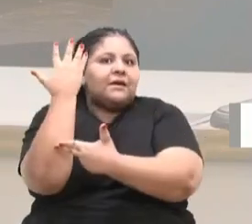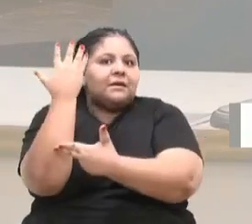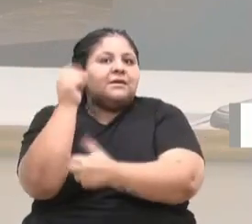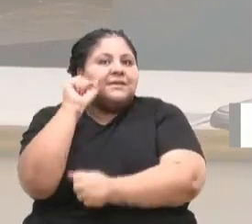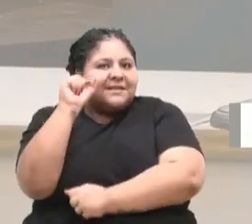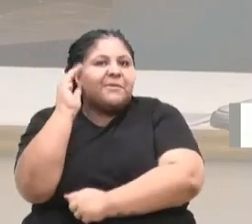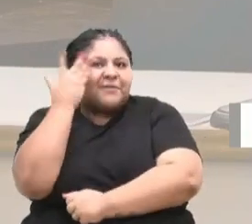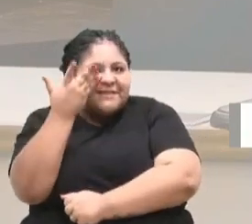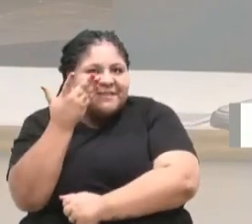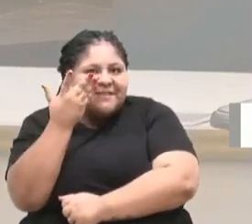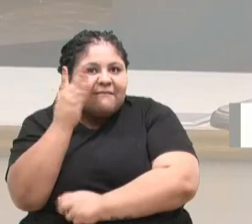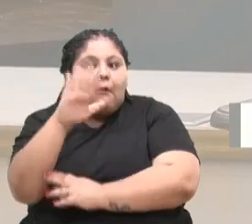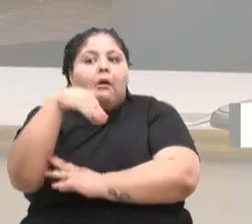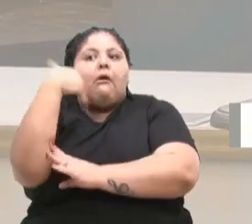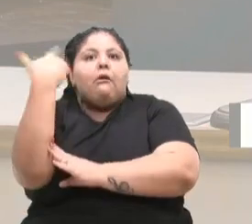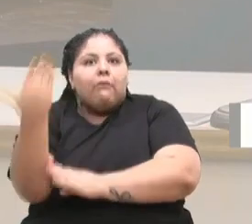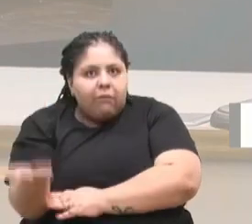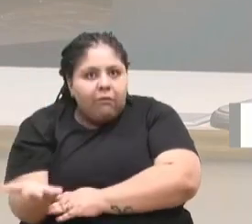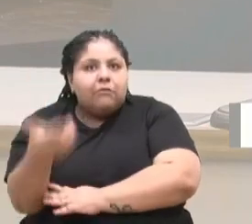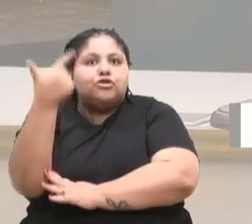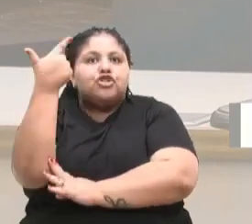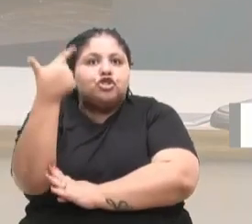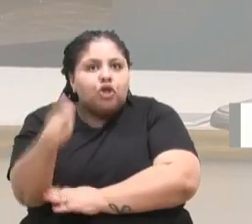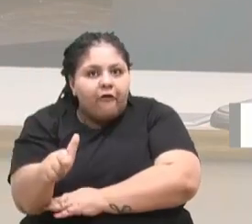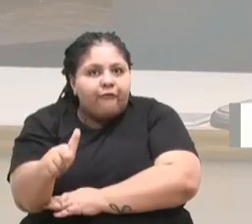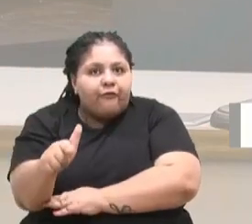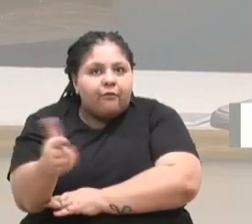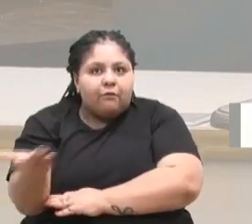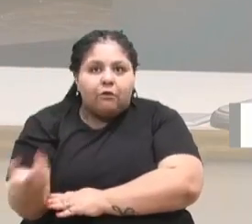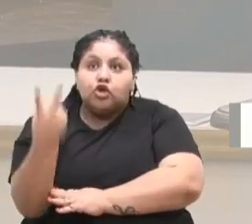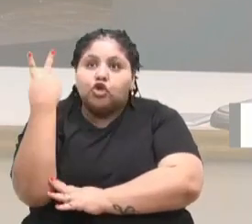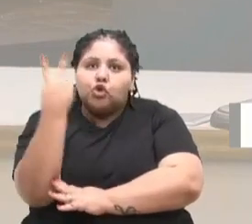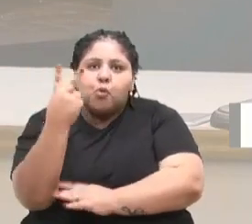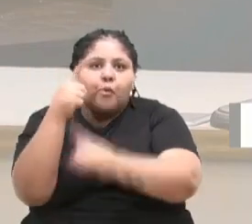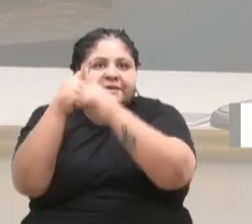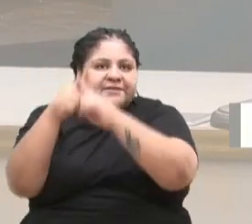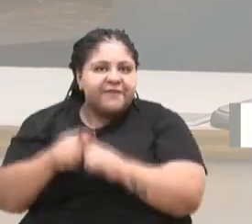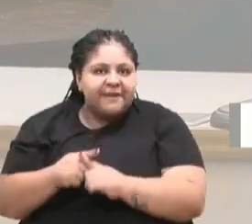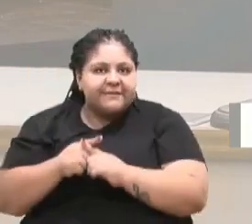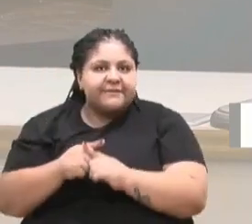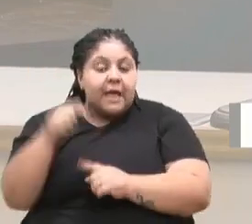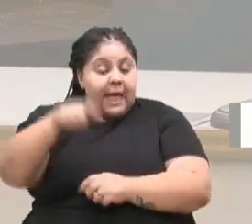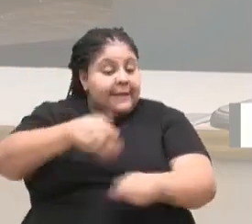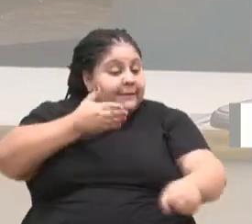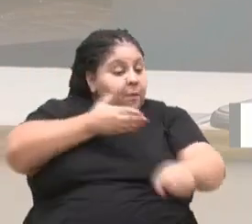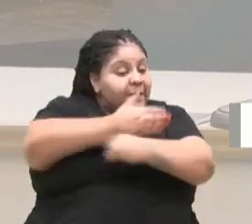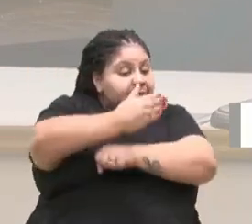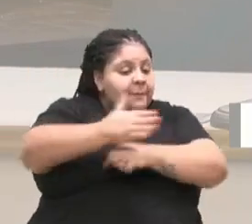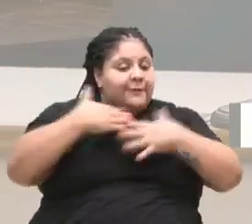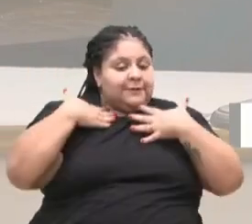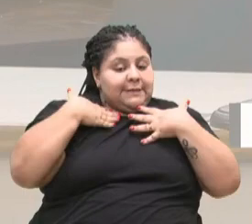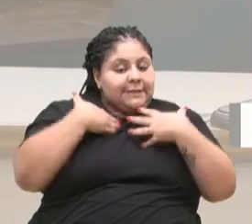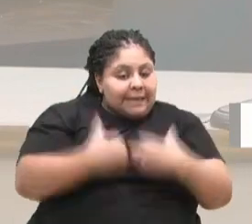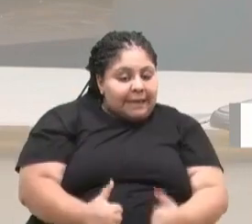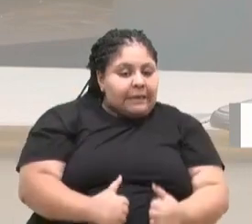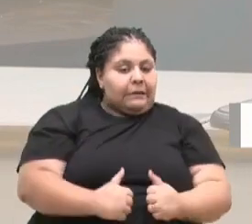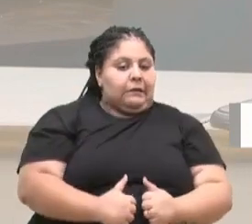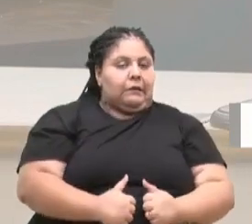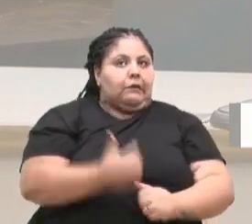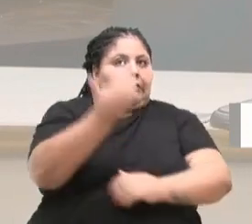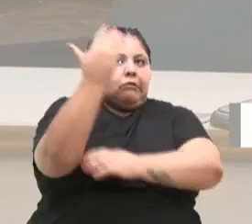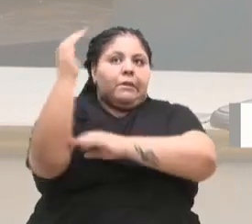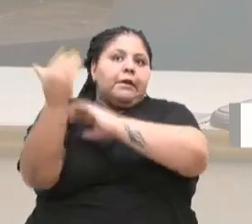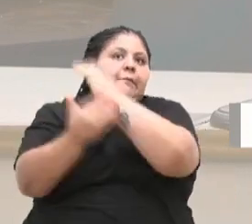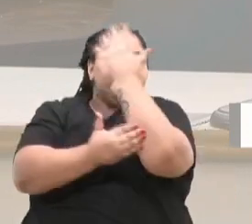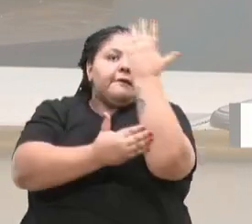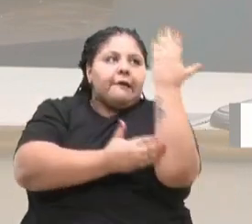da casa, tiveram que dar 2 vezes as telhas. É isso que eu tô falando. Então, que esse envolvimento da Secretaria do Meio Ambiente e outras